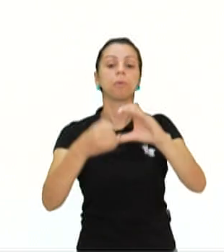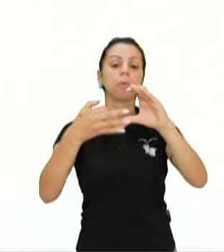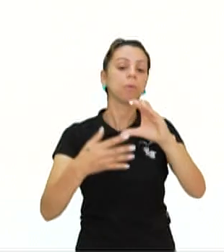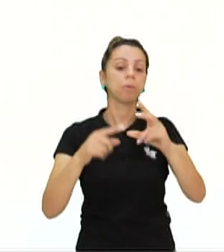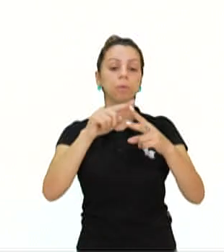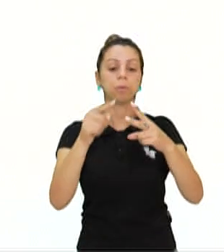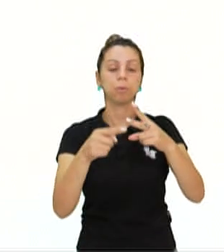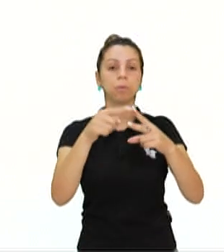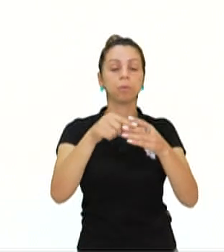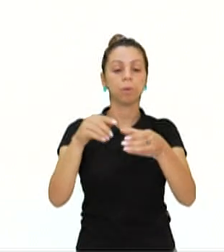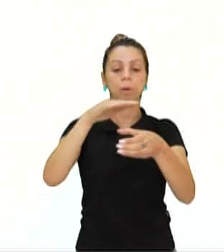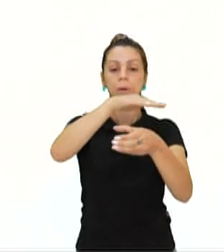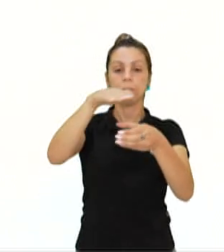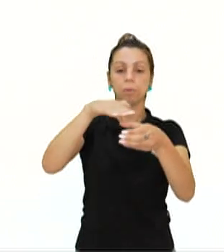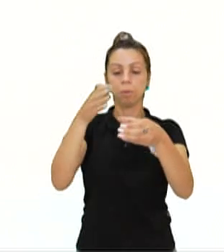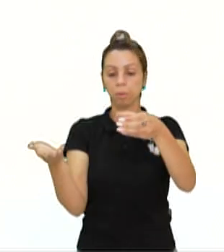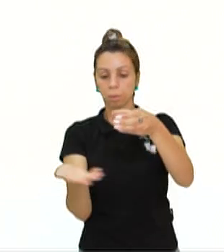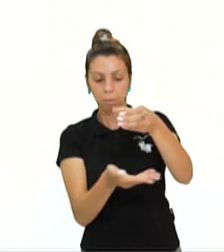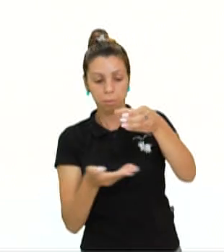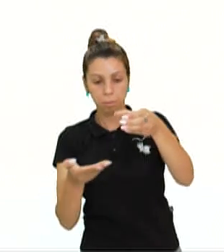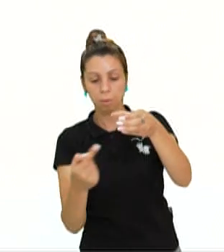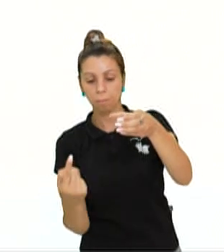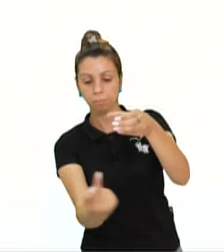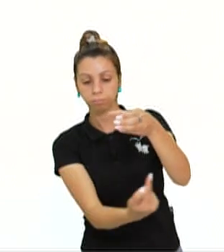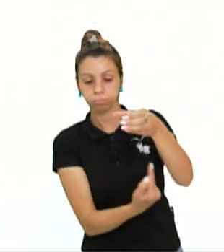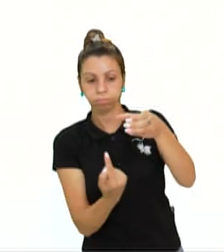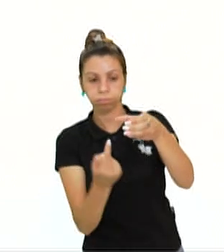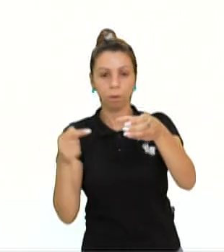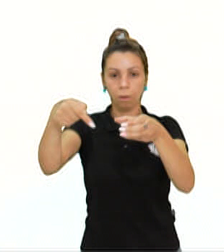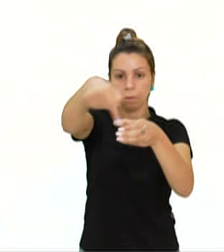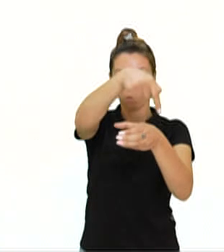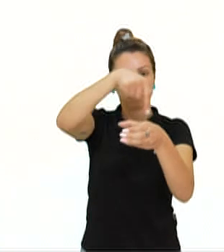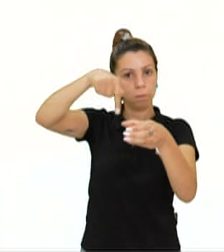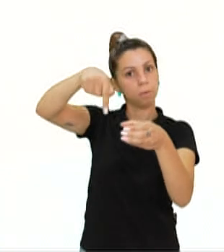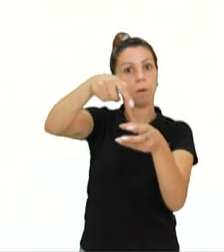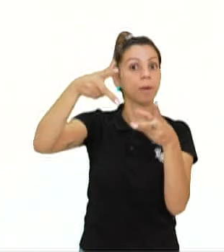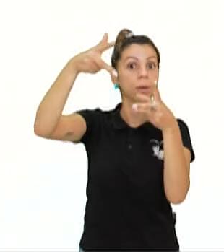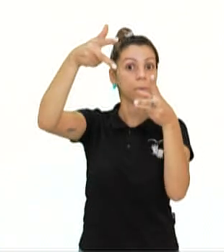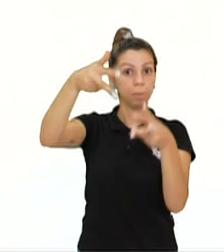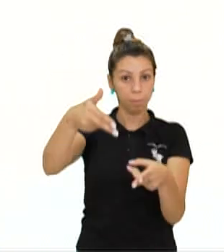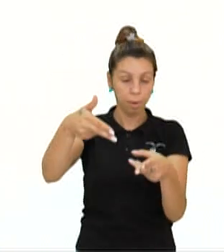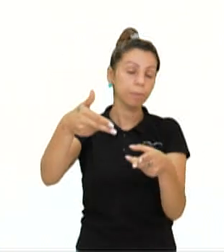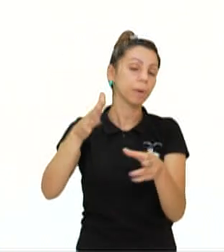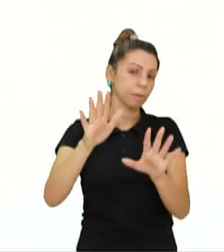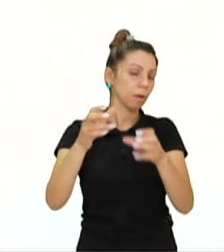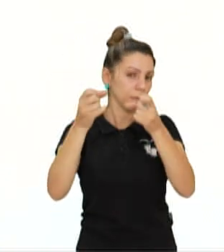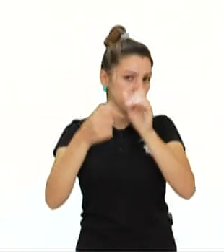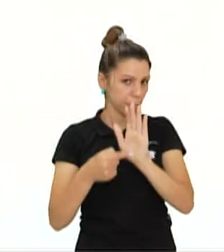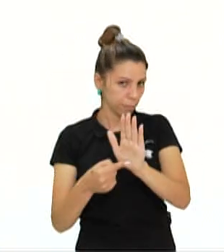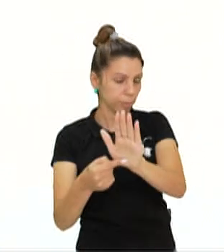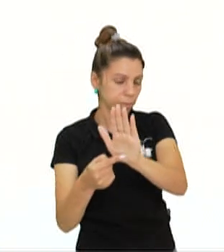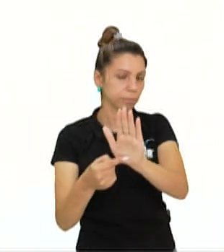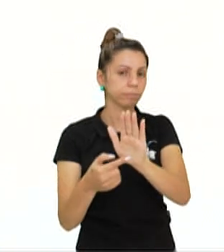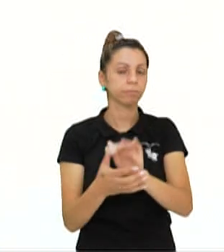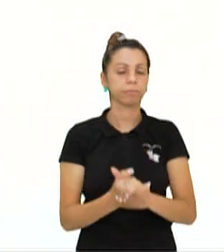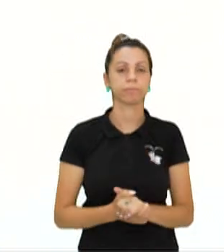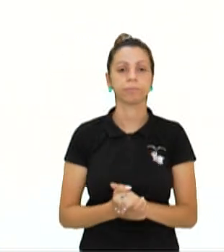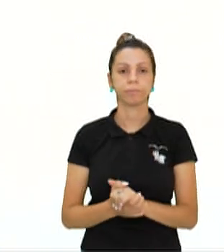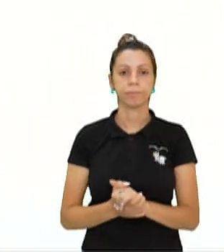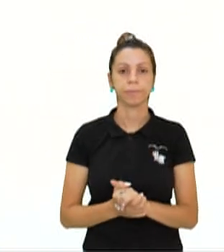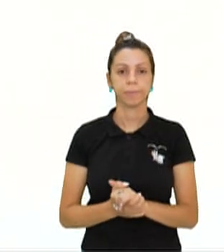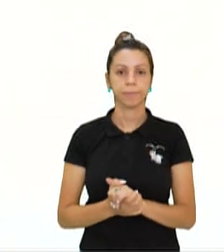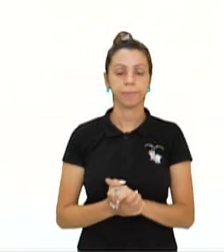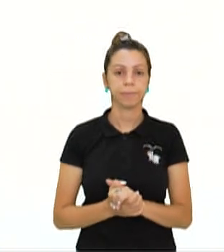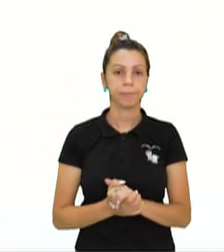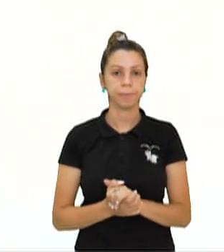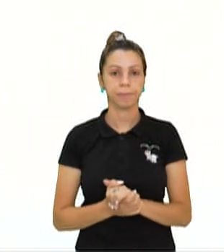duas superfícies planas e paralelas formadas por círculos idênticos. Foi aquilo que eu acabei de mostrar para você nesse que eu trouxe aqui, tá?